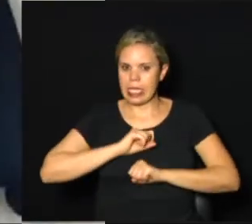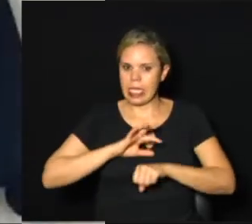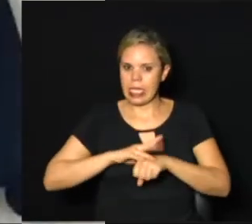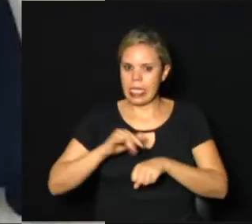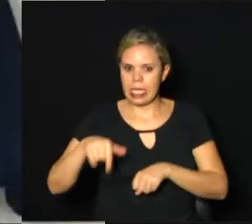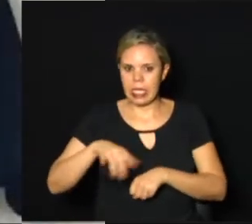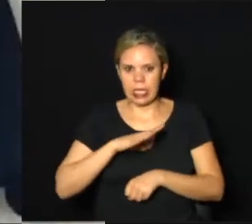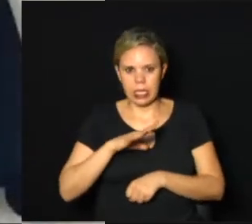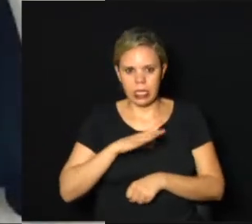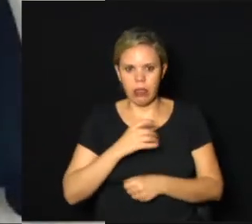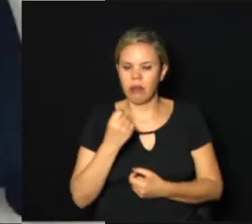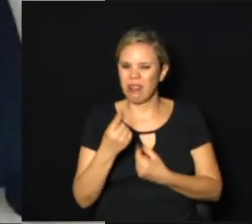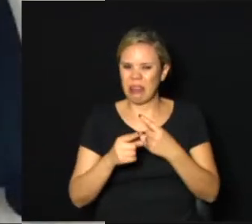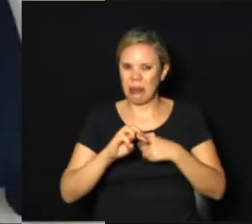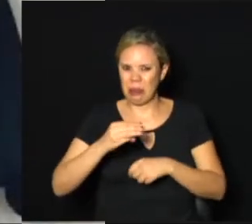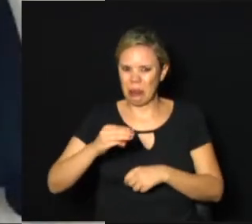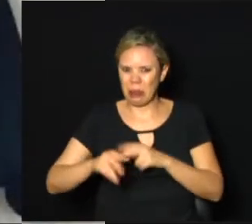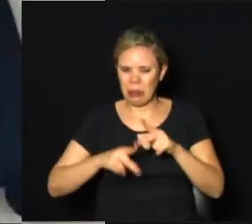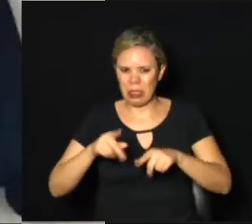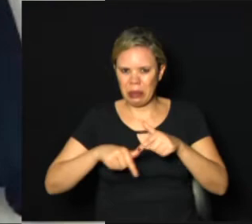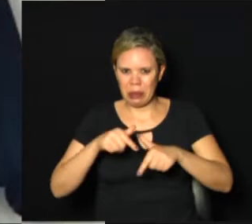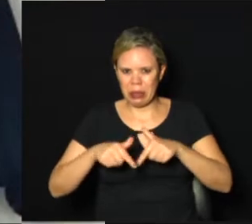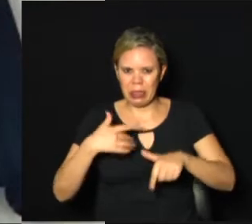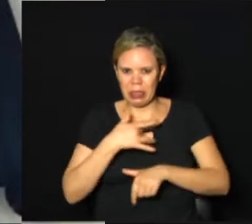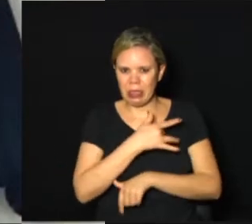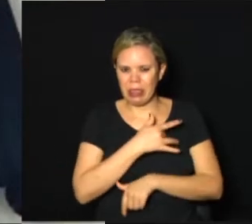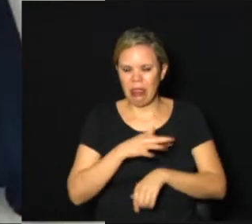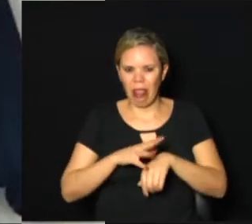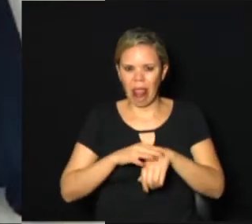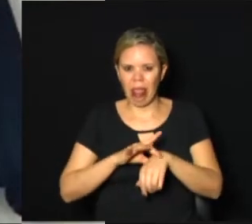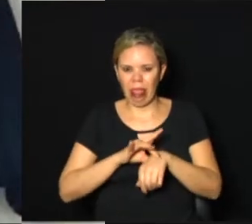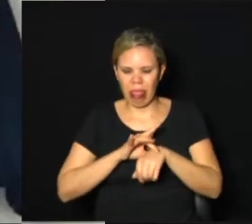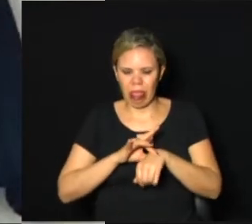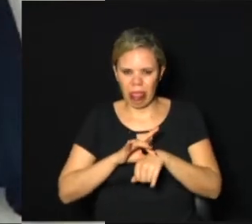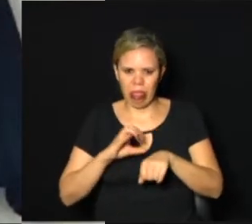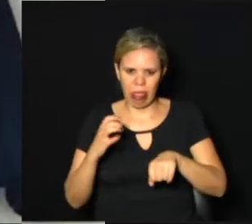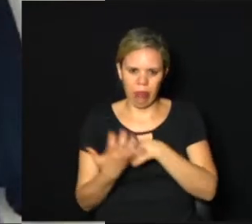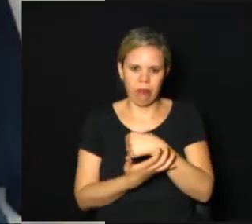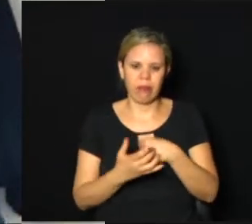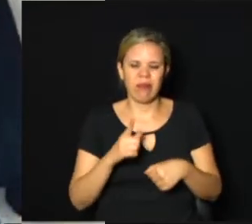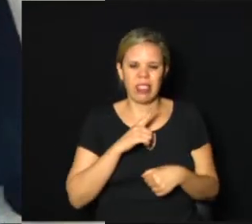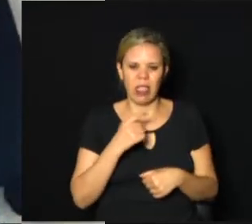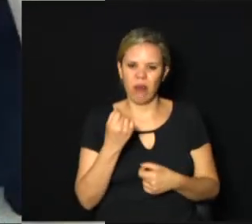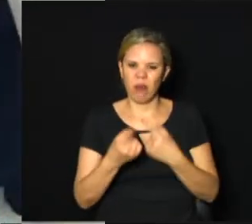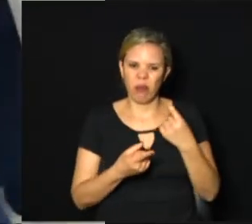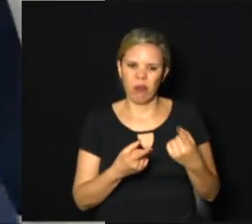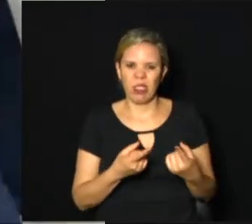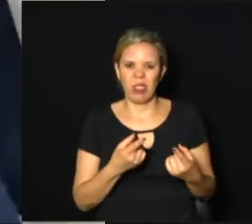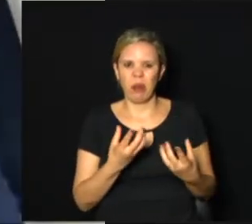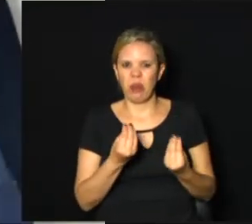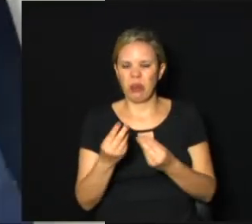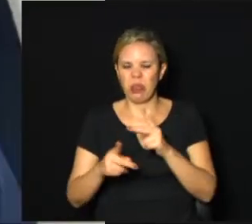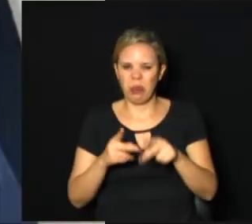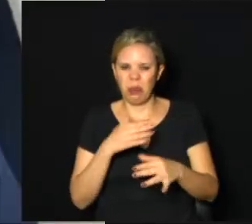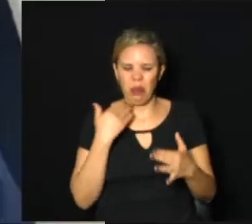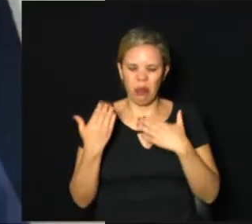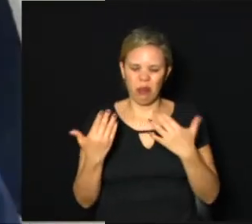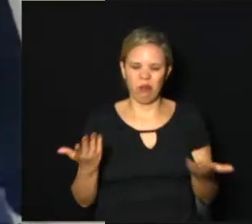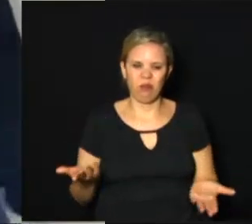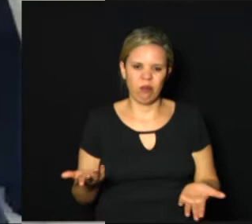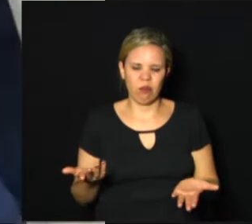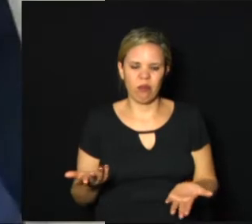Aqui na cidade nós tivemos alguns milhares de trabalhadores da saúde que adoeceram por Covid-19 e tivemos algumas dezenas de mortos.